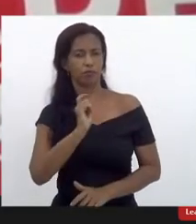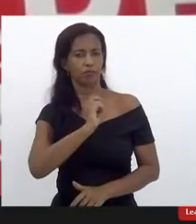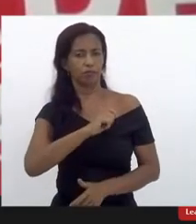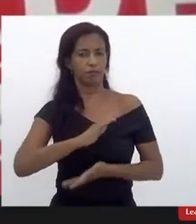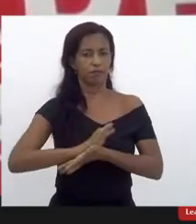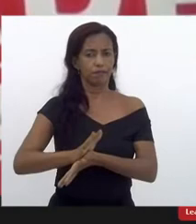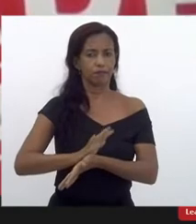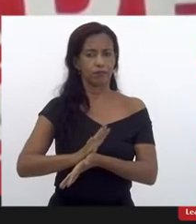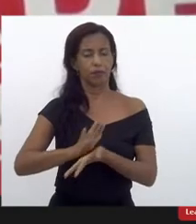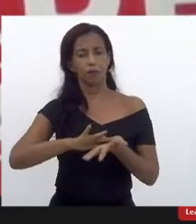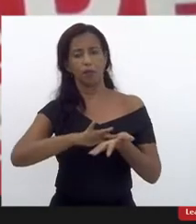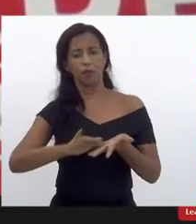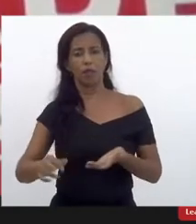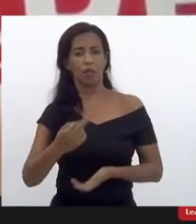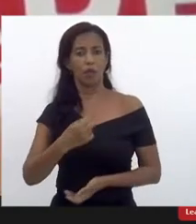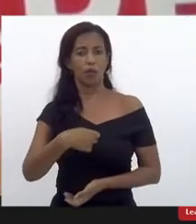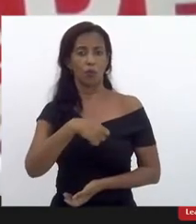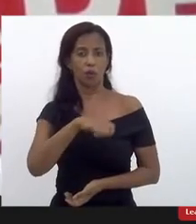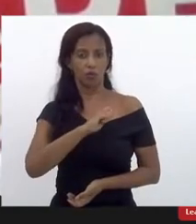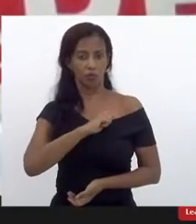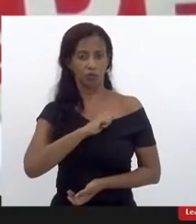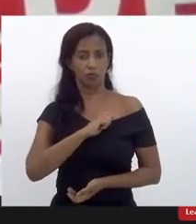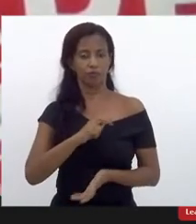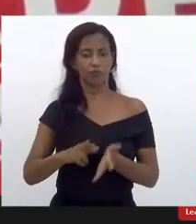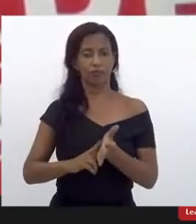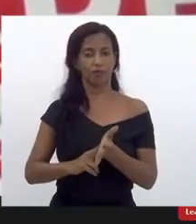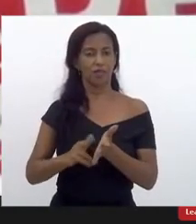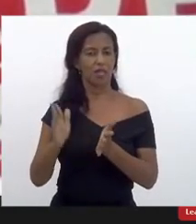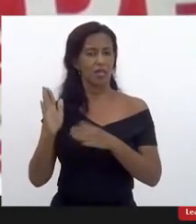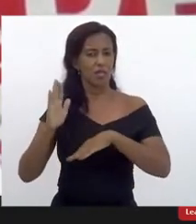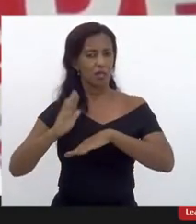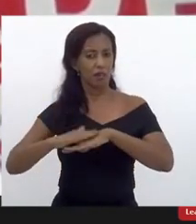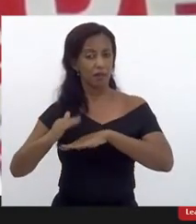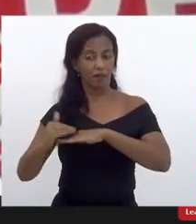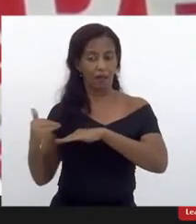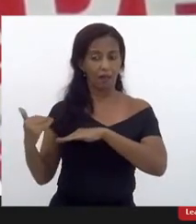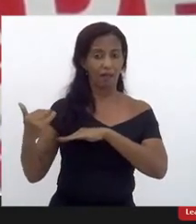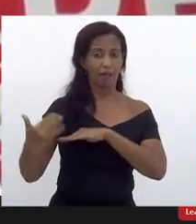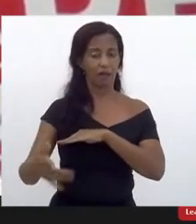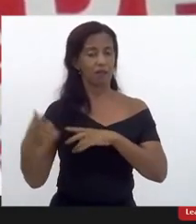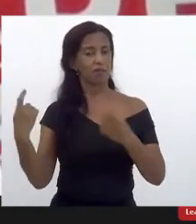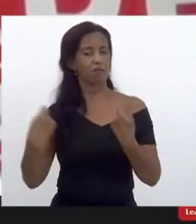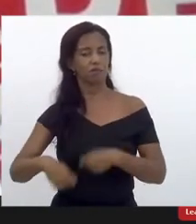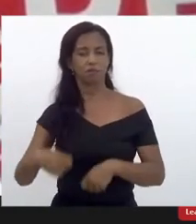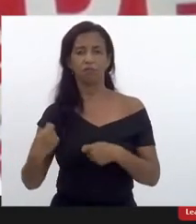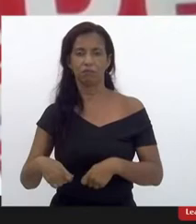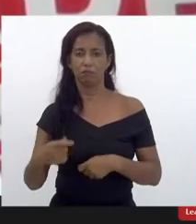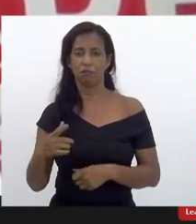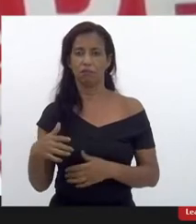para instituir o regime de recuperação fiscal. Sabemos que temos que ir além desse regime, se faz necessário